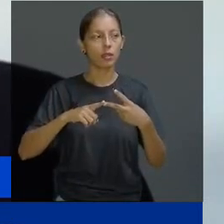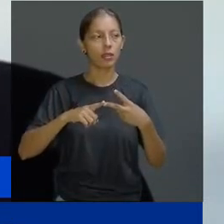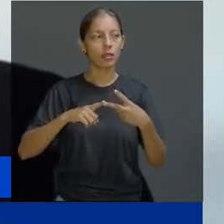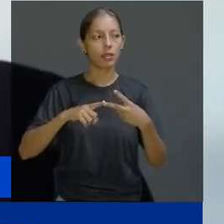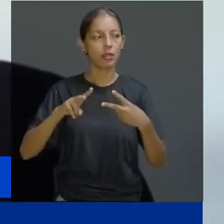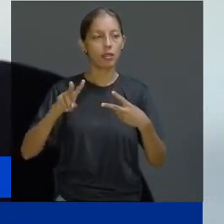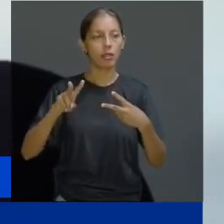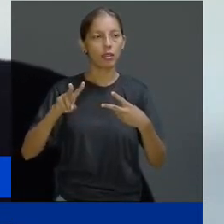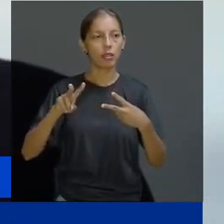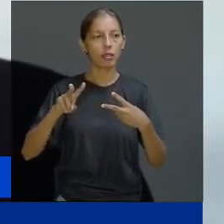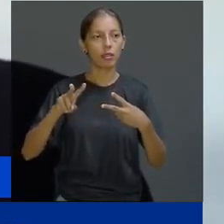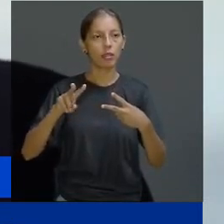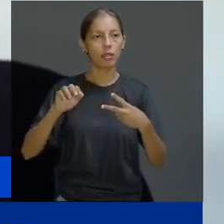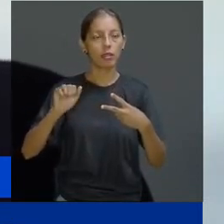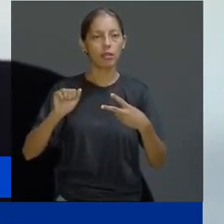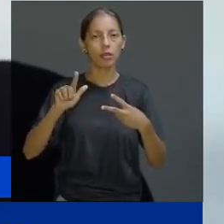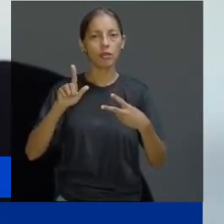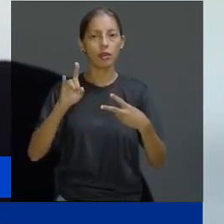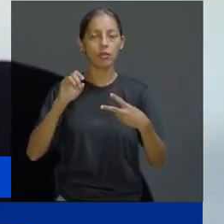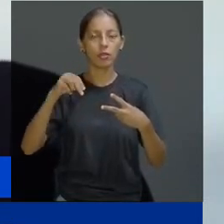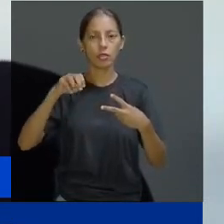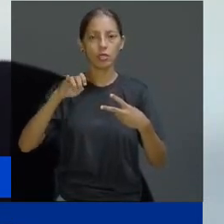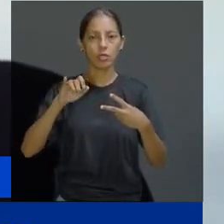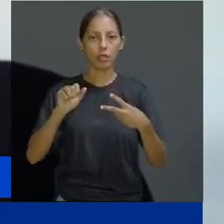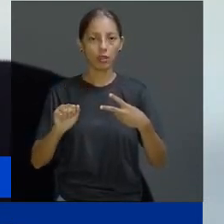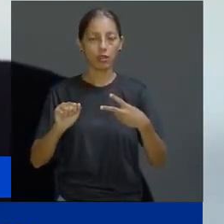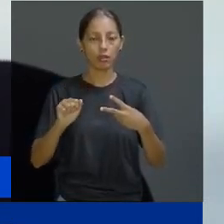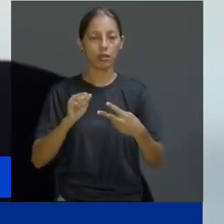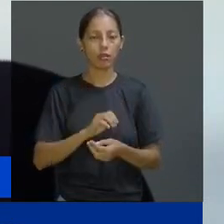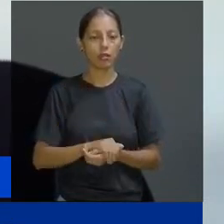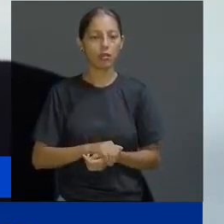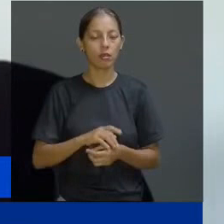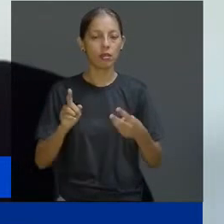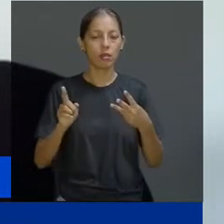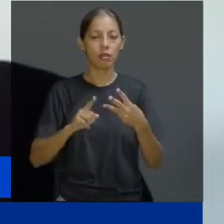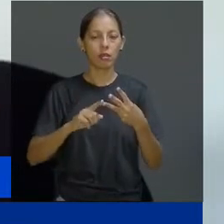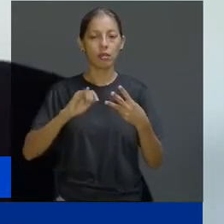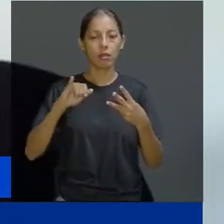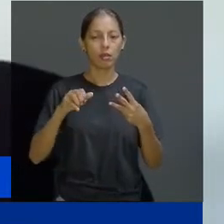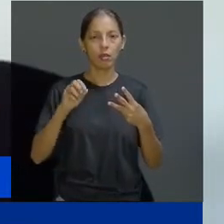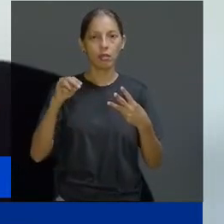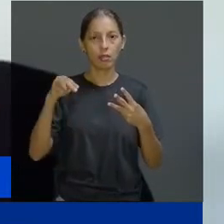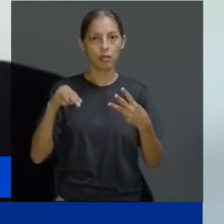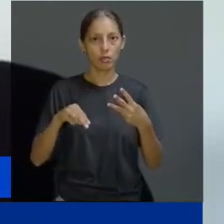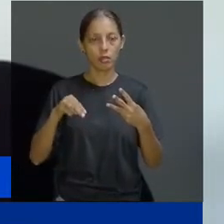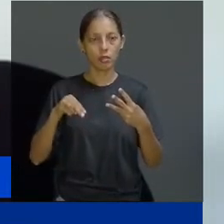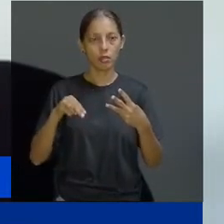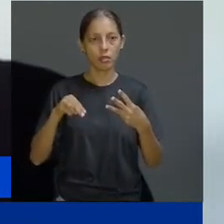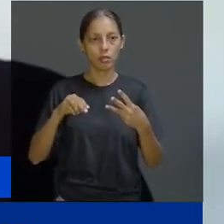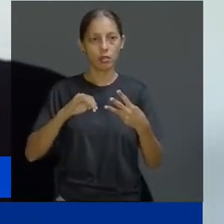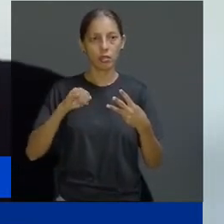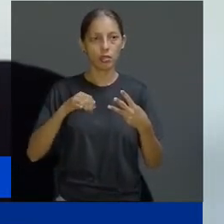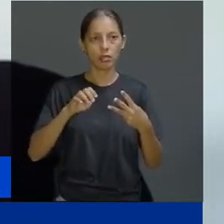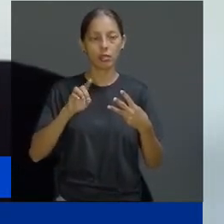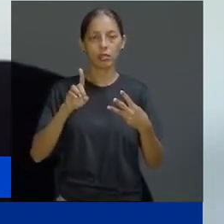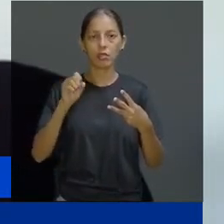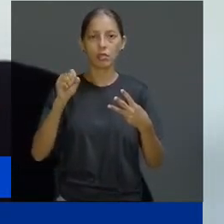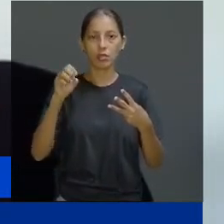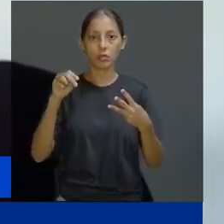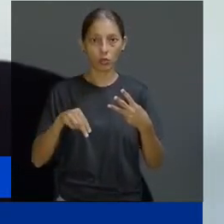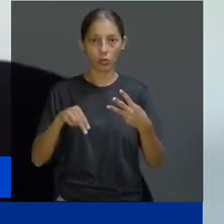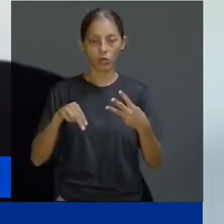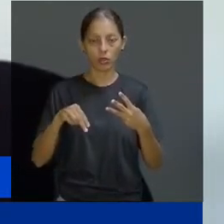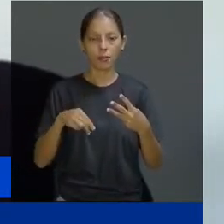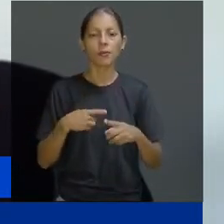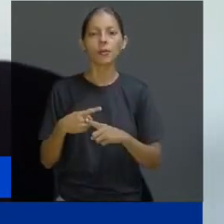Valnileia Valente Alzier, assim como ao investigado Jean Jefferson Coelho Penha, por 8 anos, referente ao